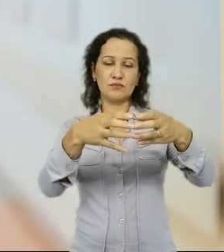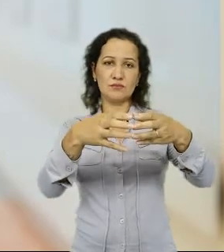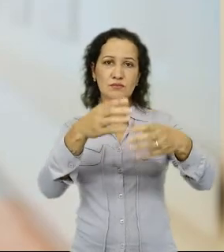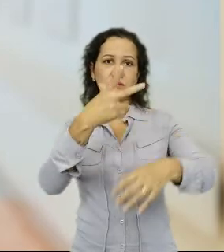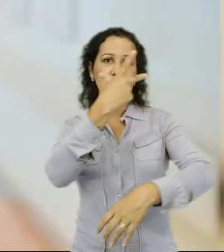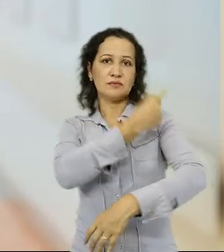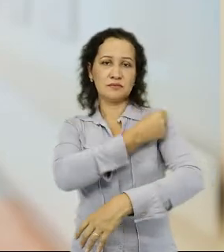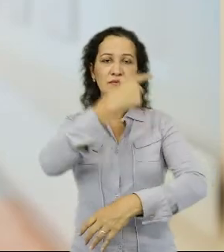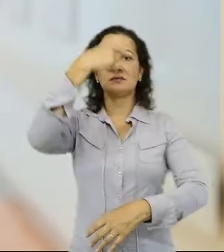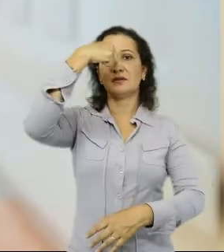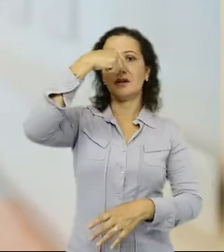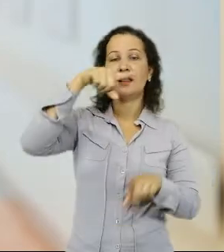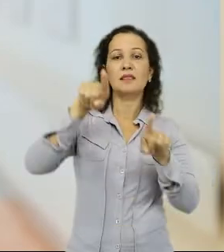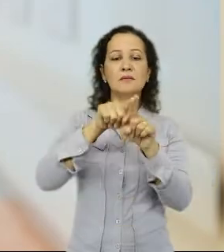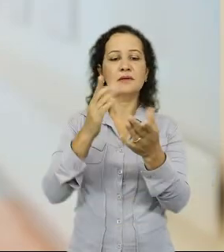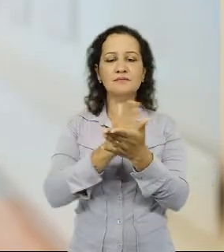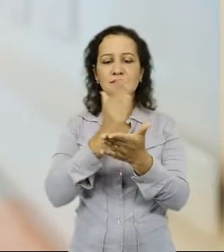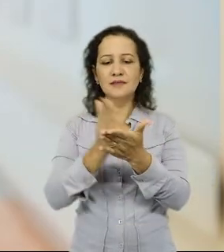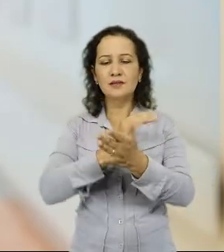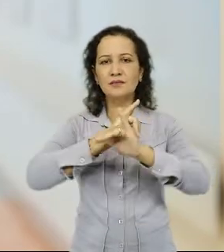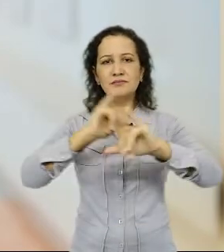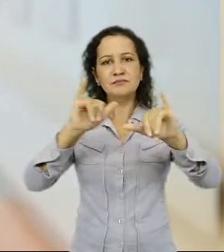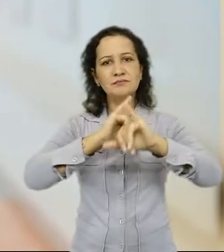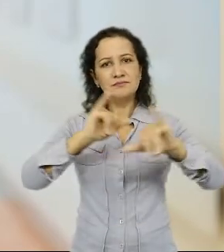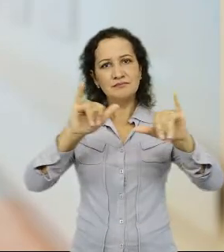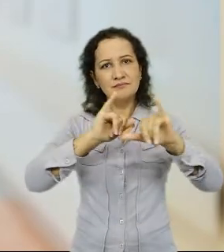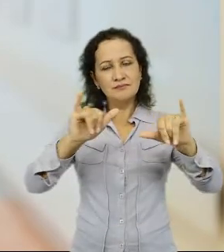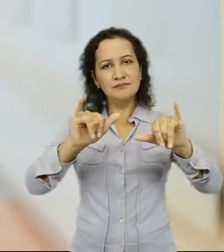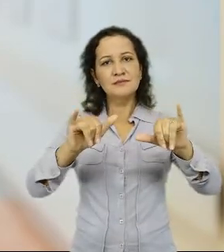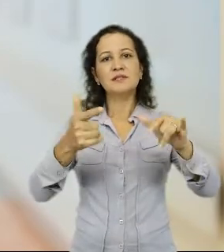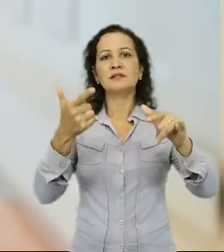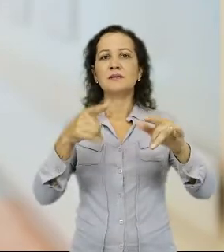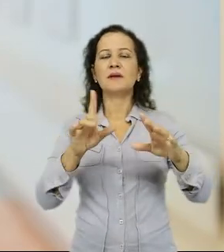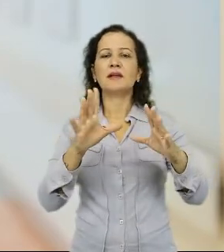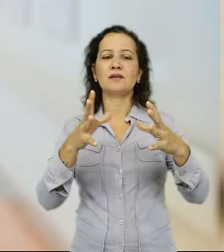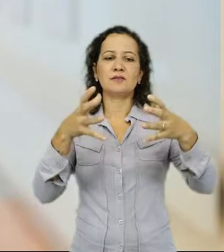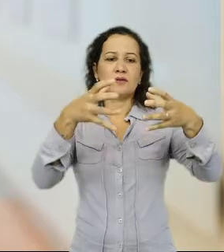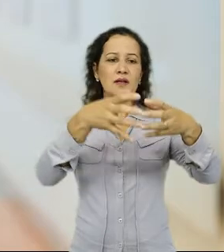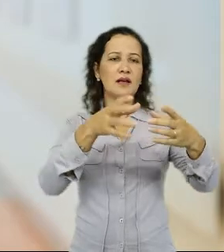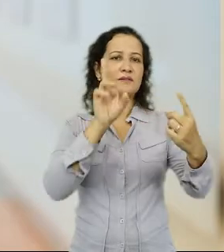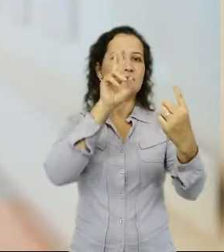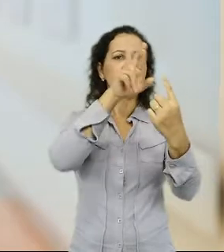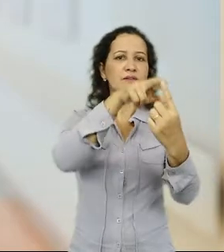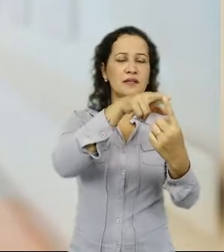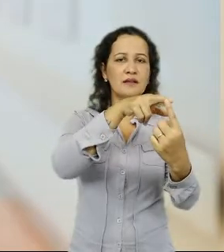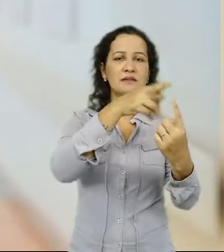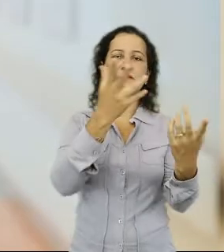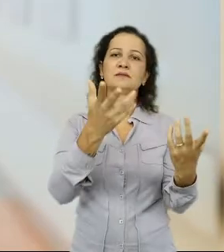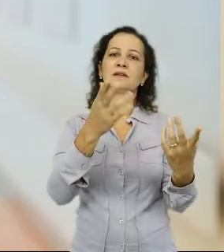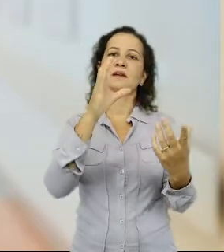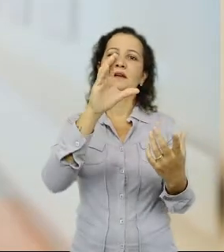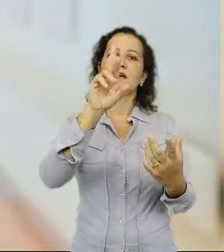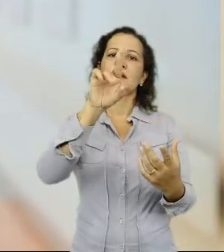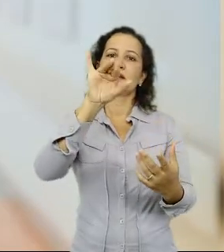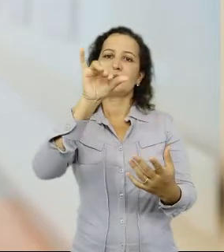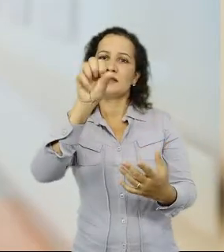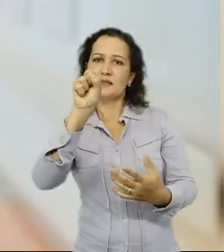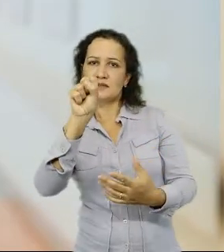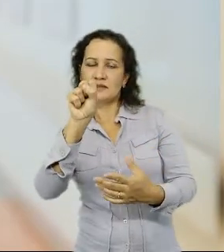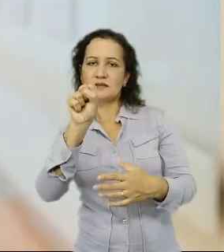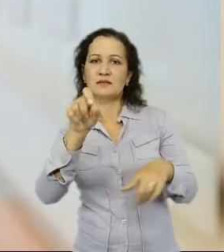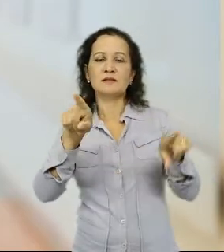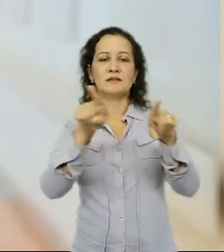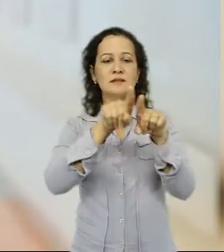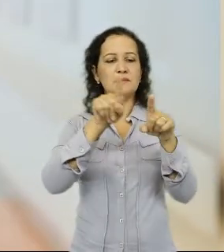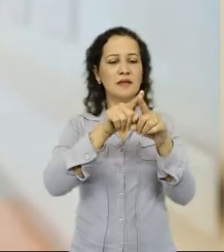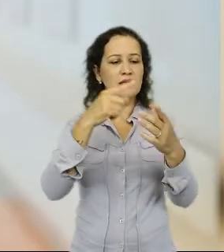técnicos específicos de vacinação, além do manual de Centros de Referência para Imunobiológicos Especiais, como os CRIs, o Guia de Tratamento Clínico